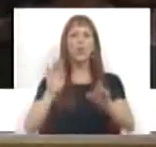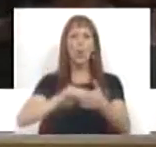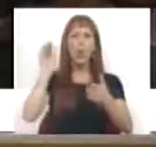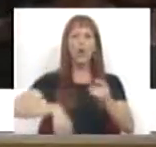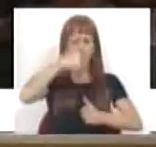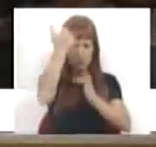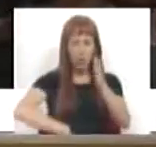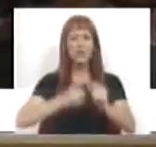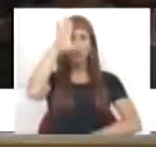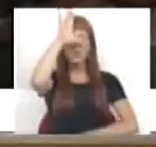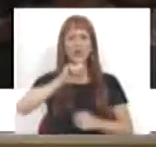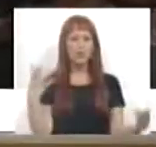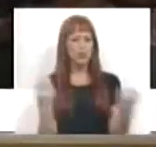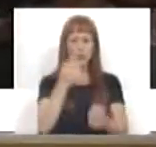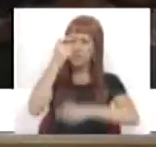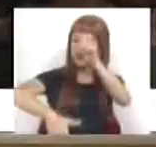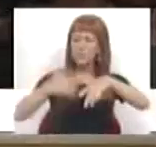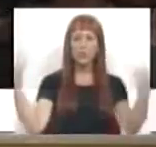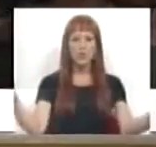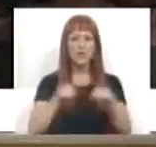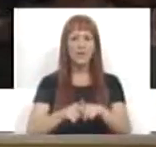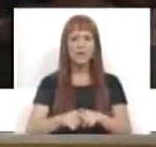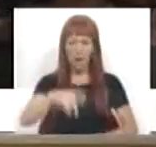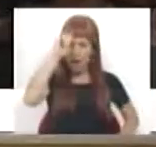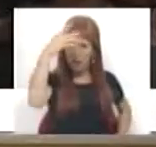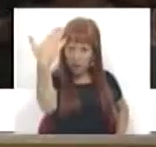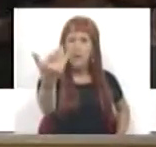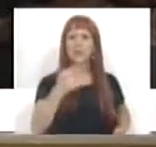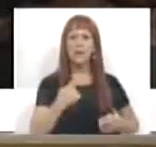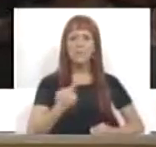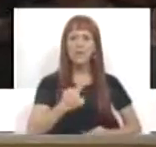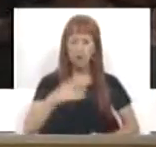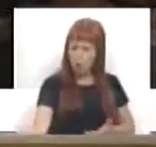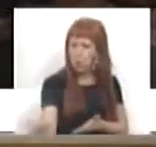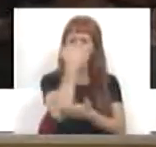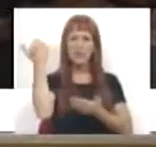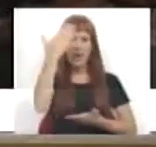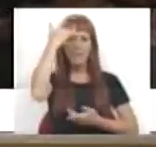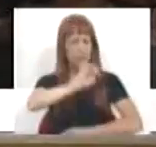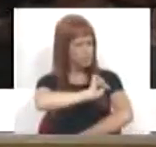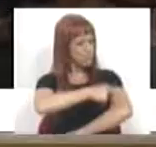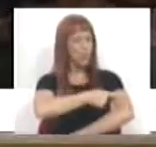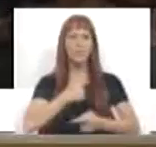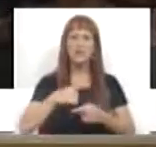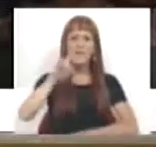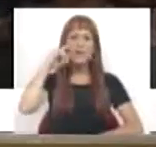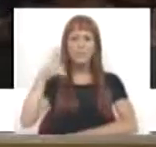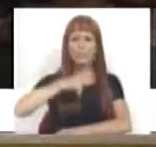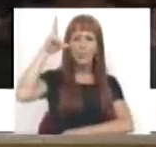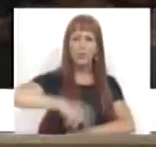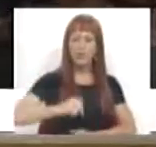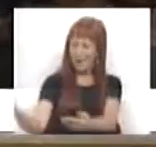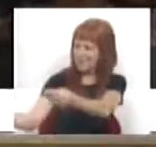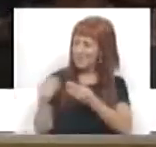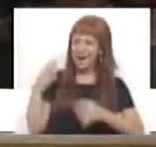contrato constitucional do Estado com o seu povo. Para o respeitar, devemos recuperar capacidade soberana, defender Portugal